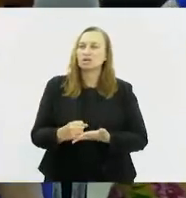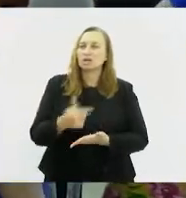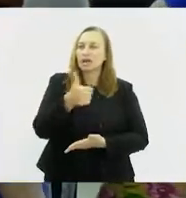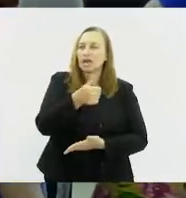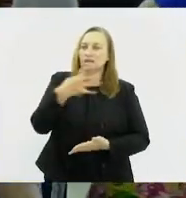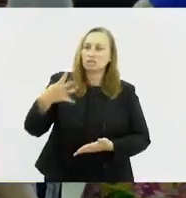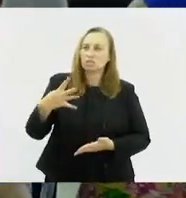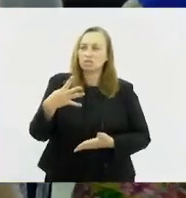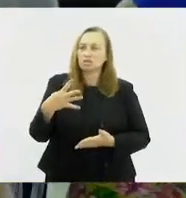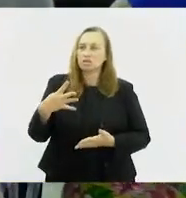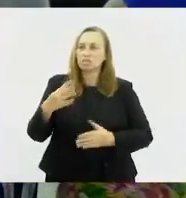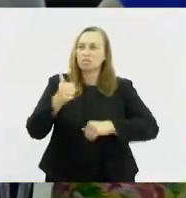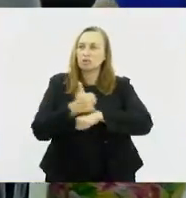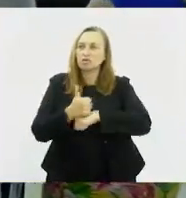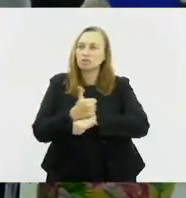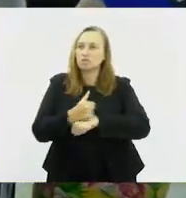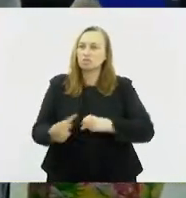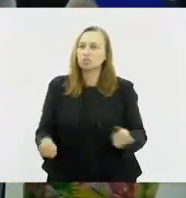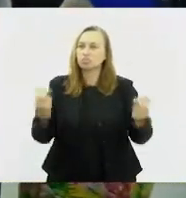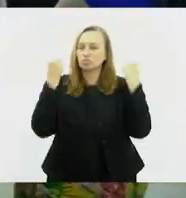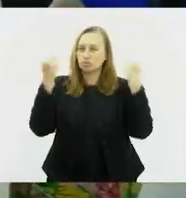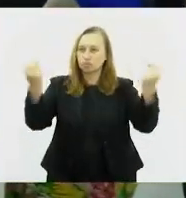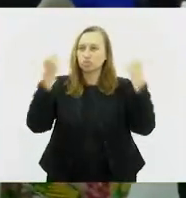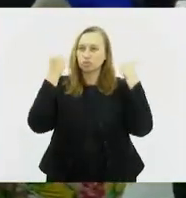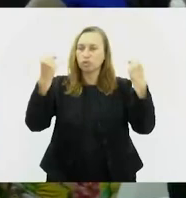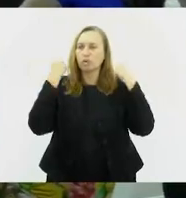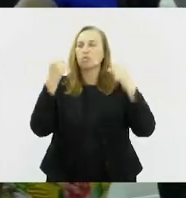para trabalhar direto na